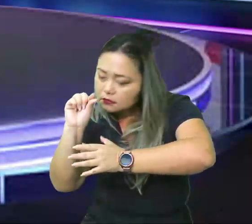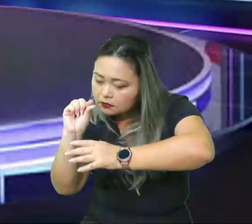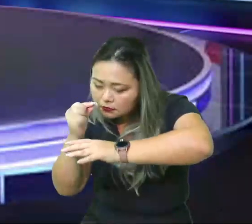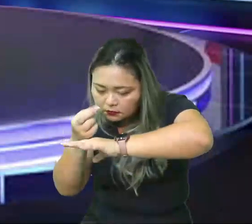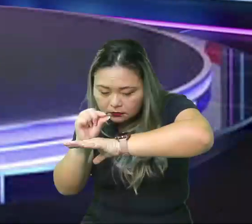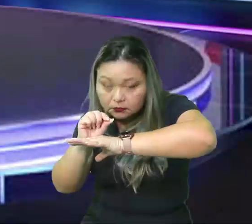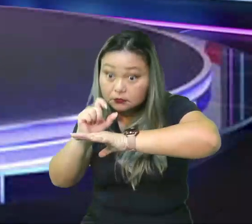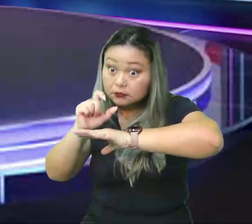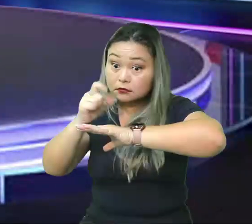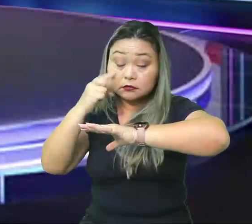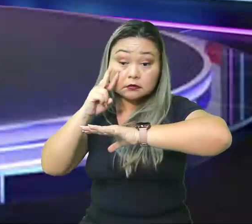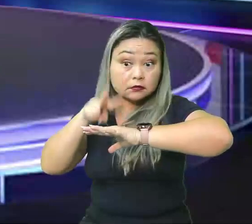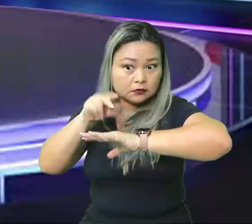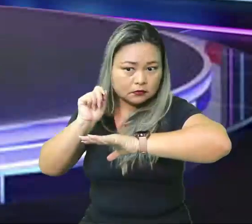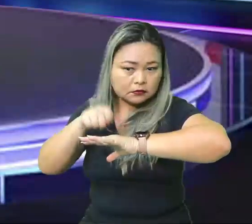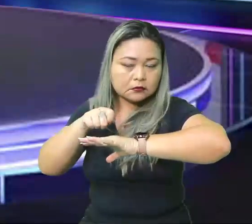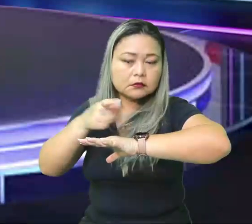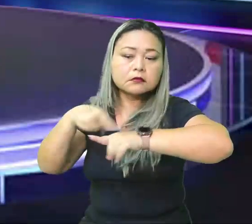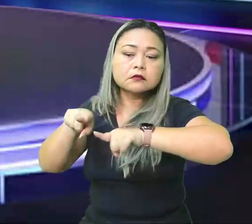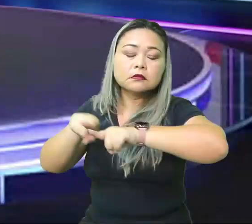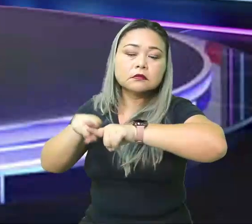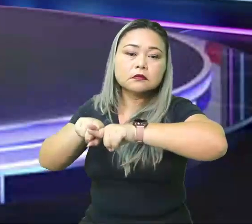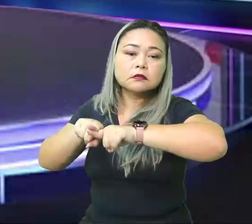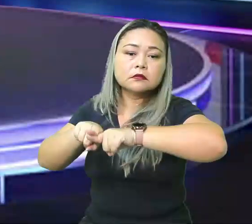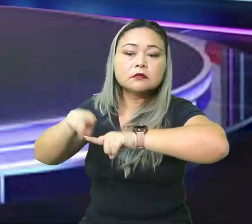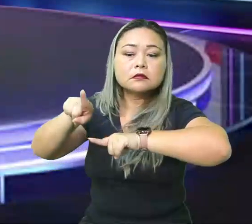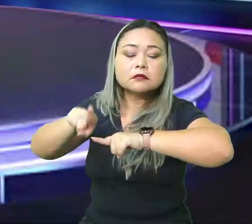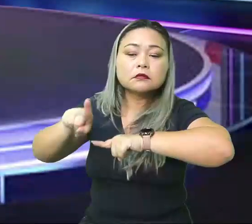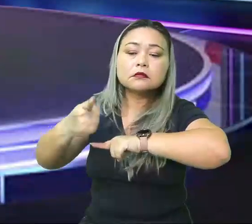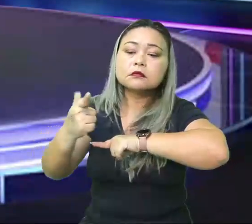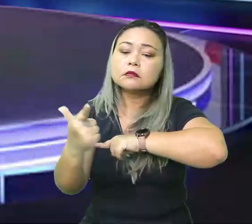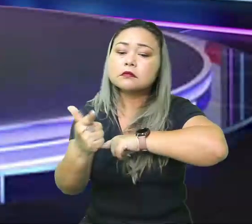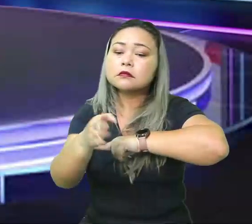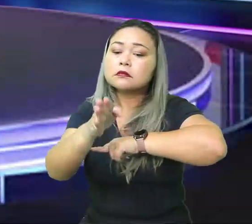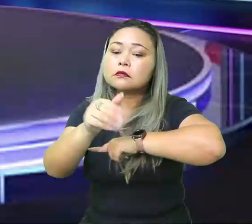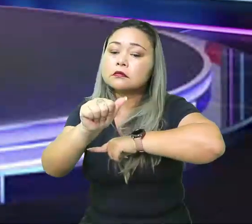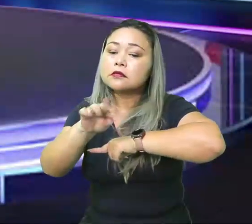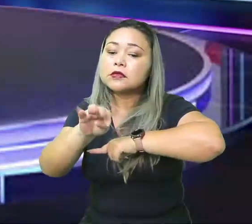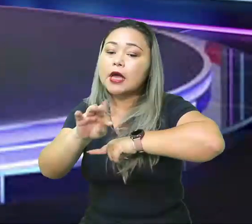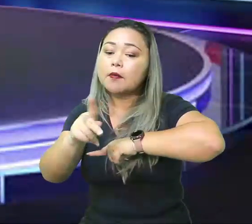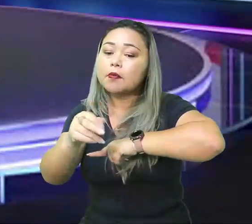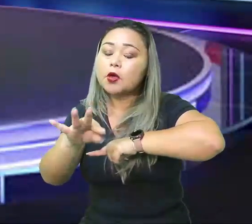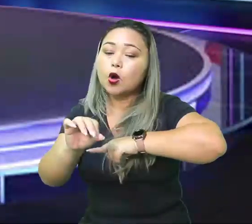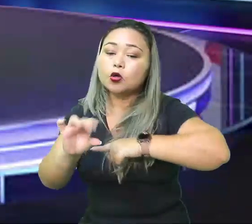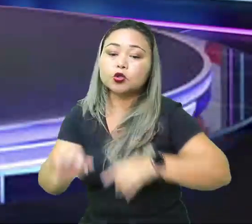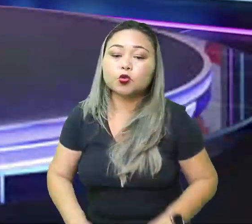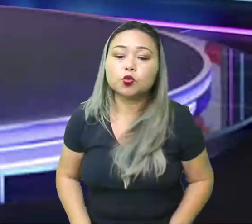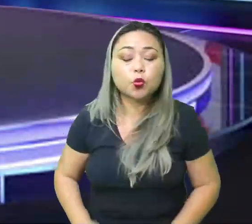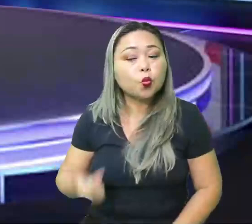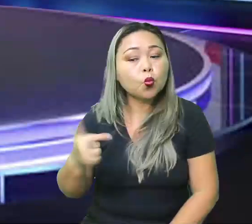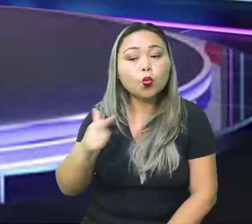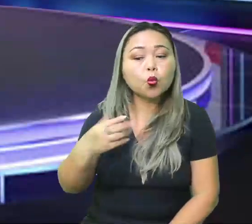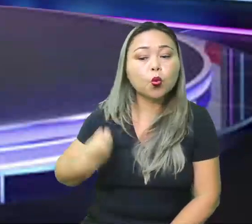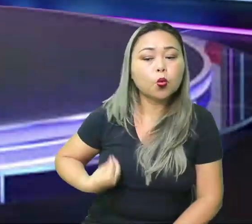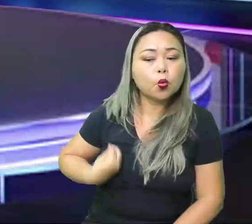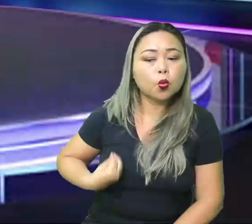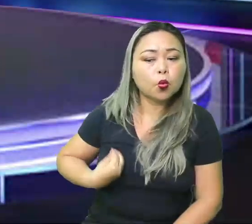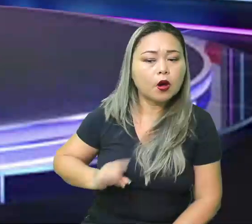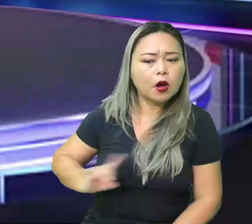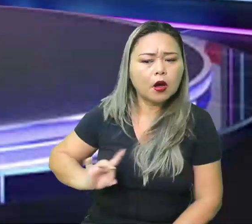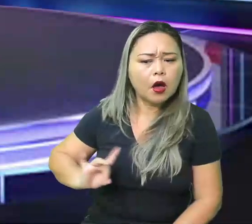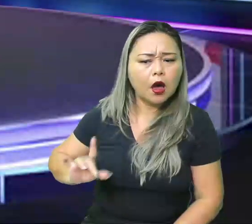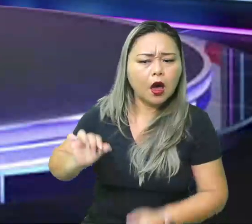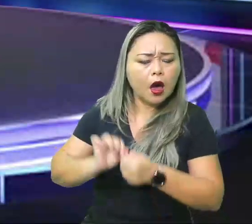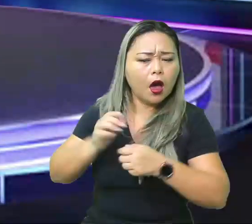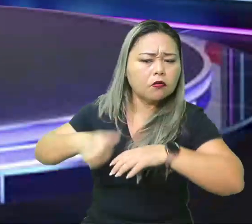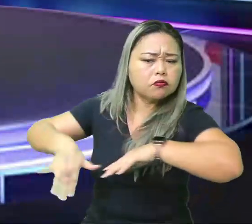microscópicos ou macroscópicos, e também os elementos abióticos. O que são esses elementos abióticos? Não vivos, considerados não vivos, que